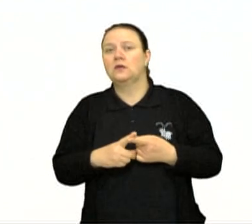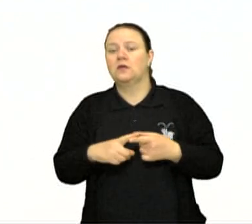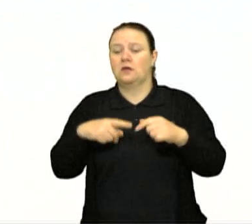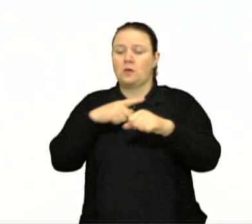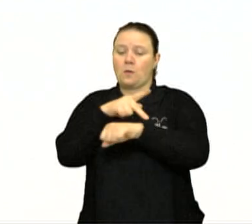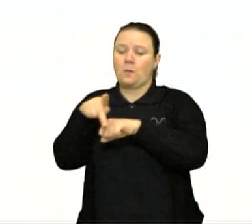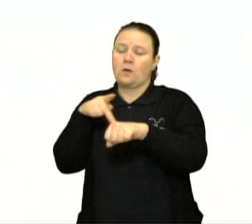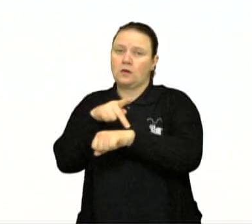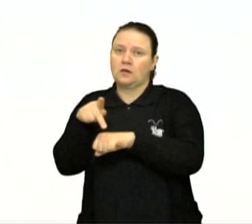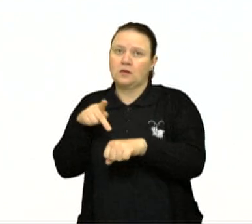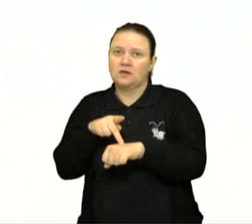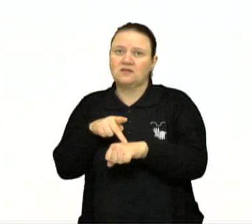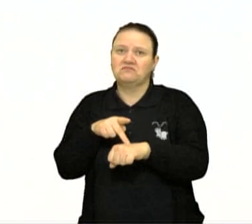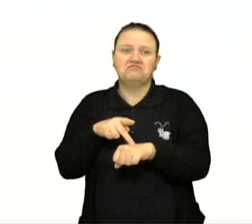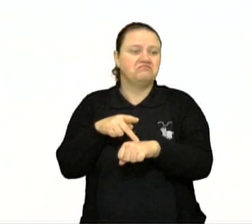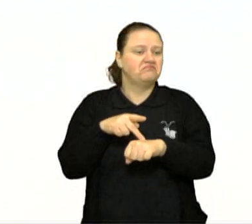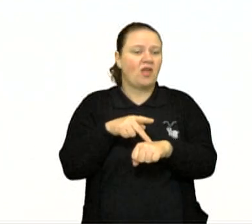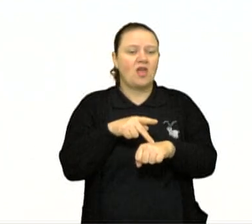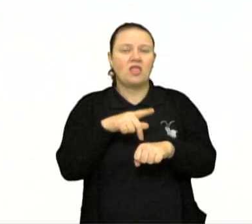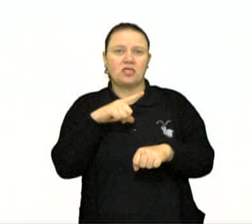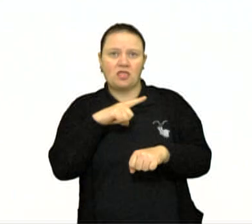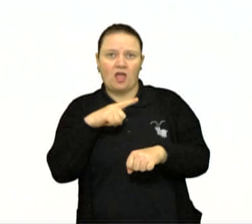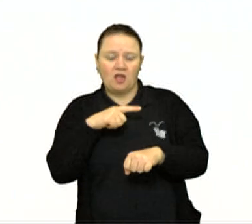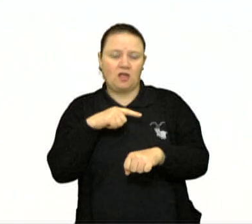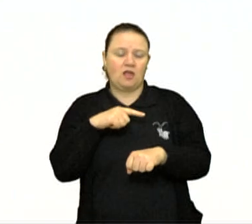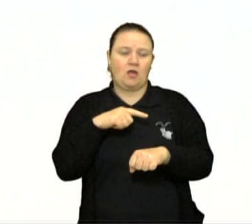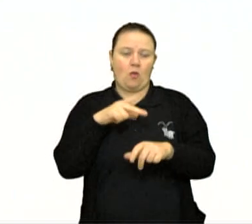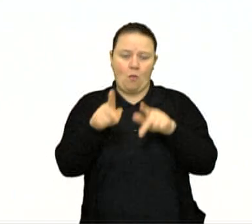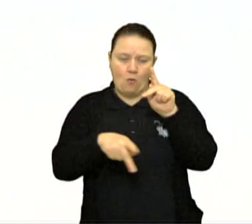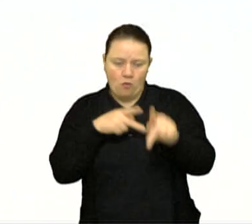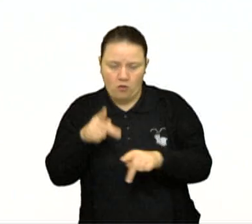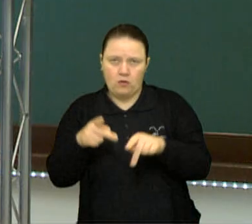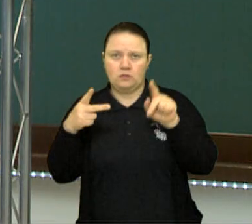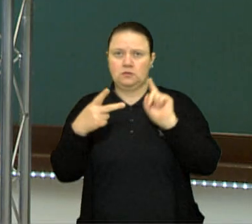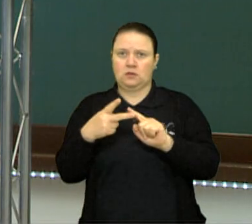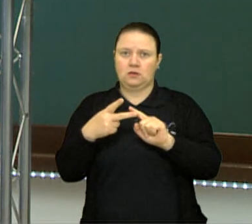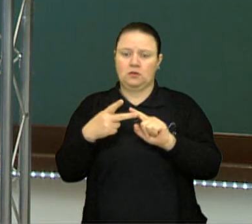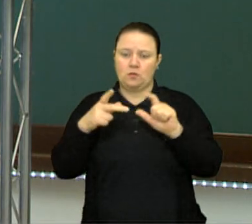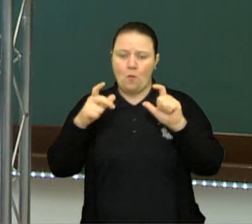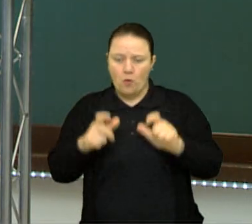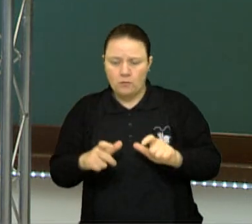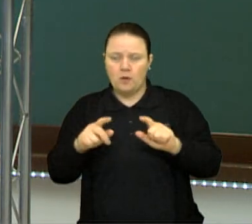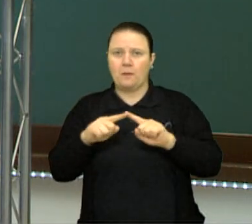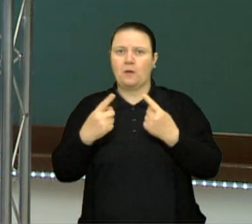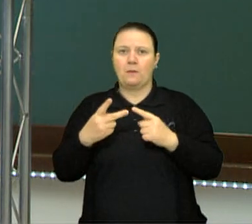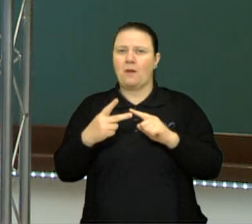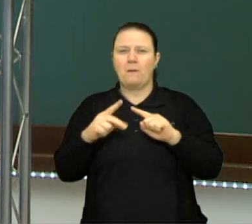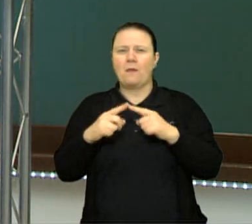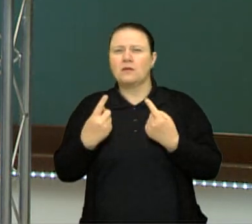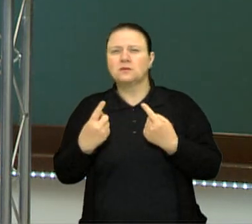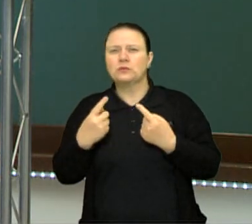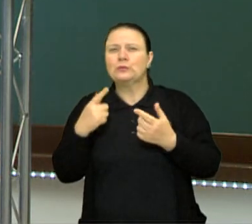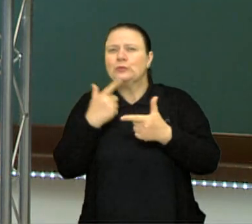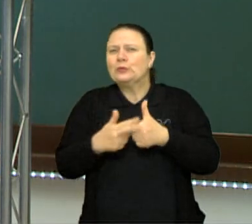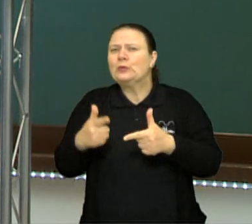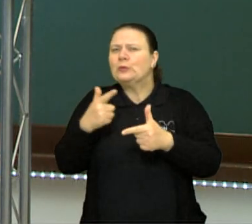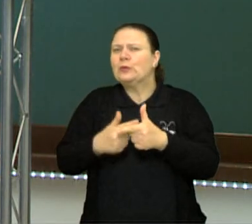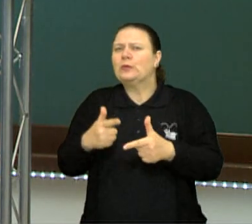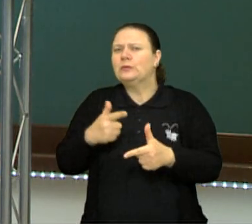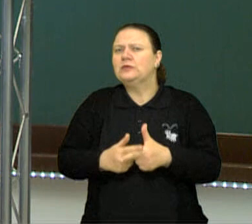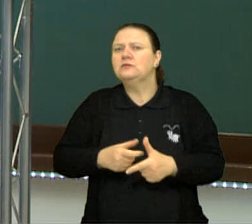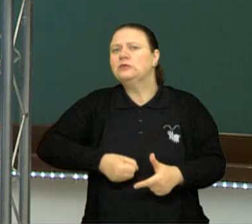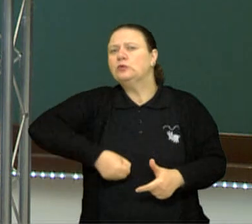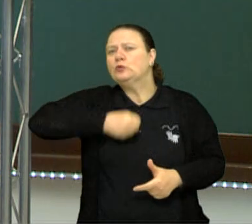uma nação sem país. Eles são um grupo e desse grupo remete a uma questão bem antiga que nós veremos